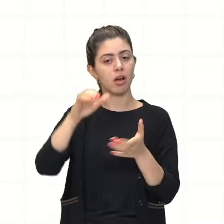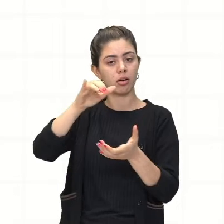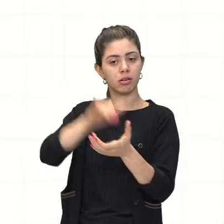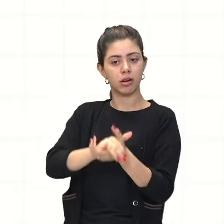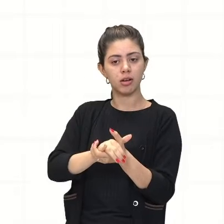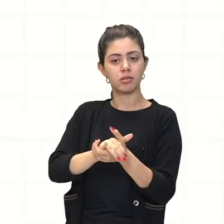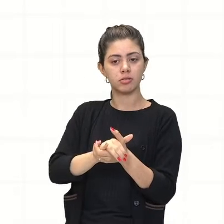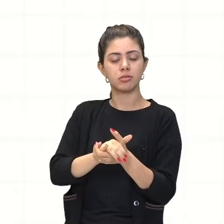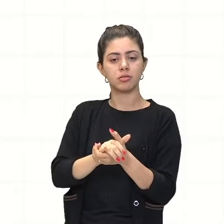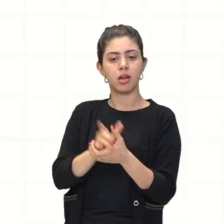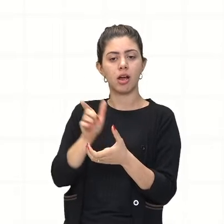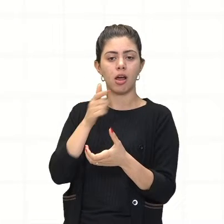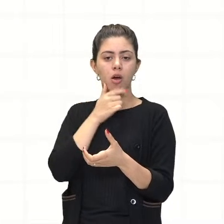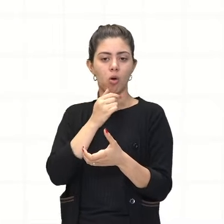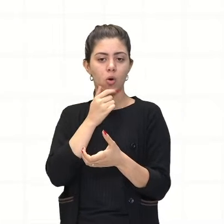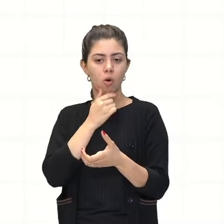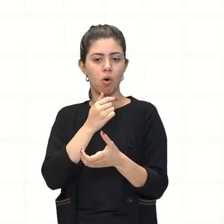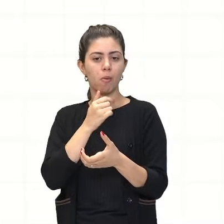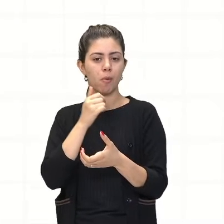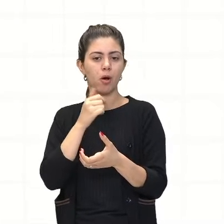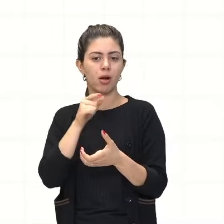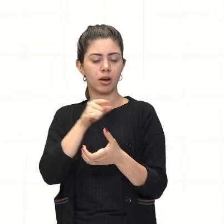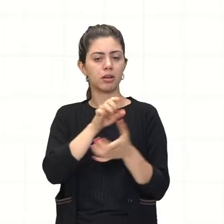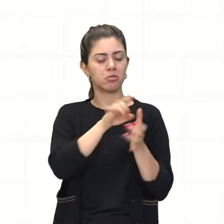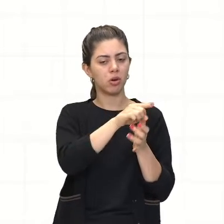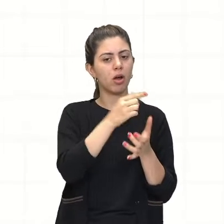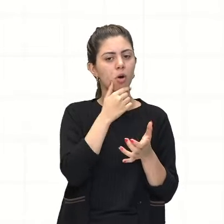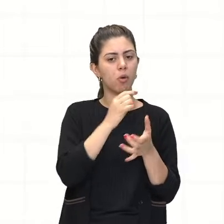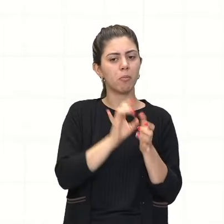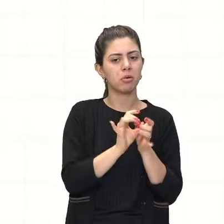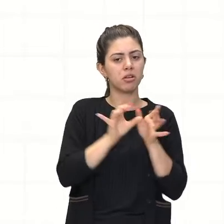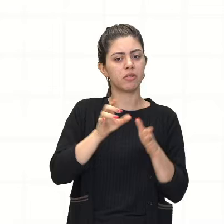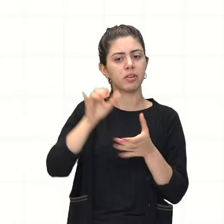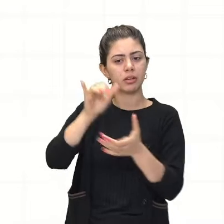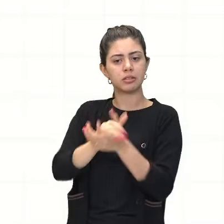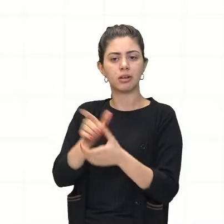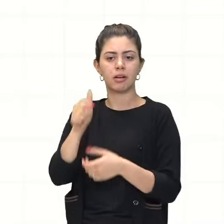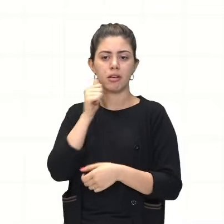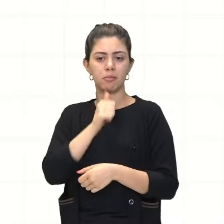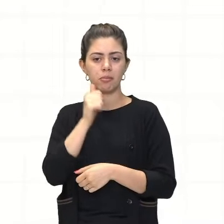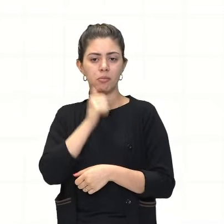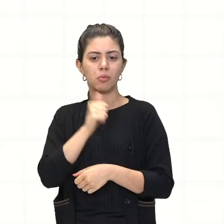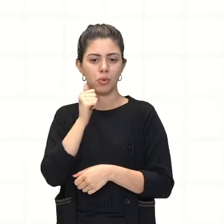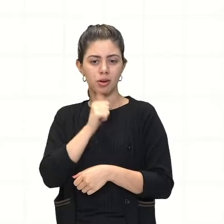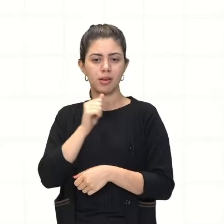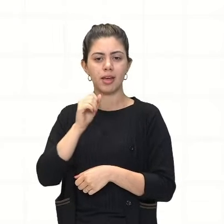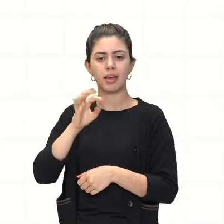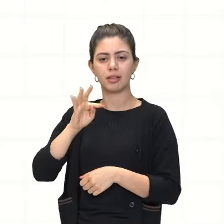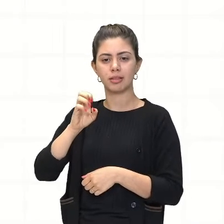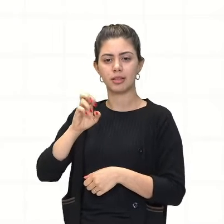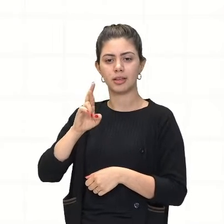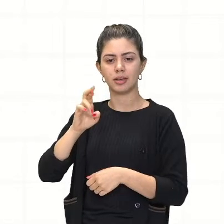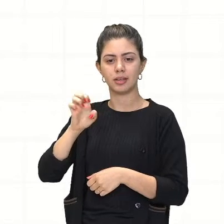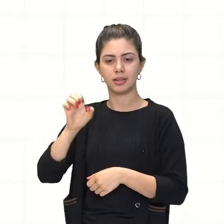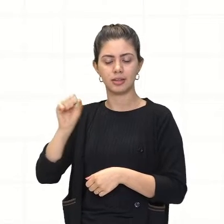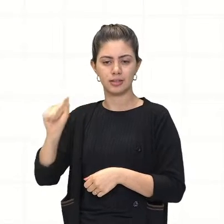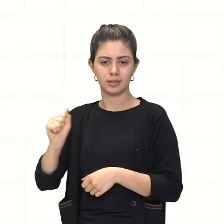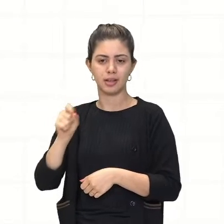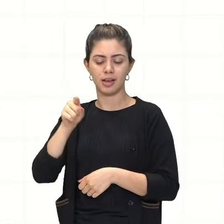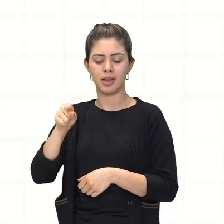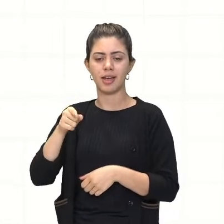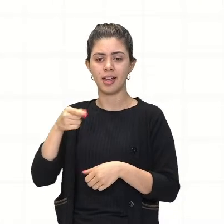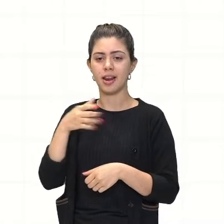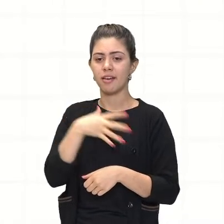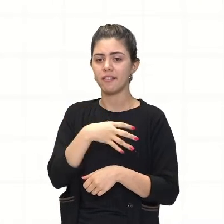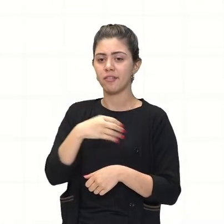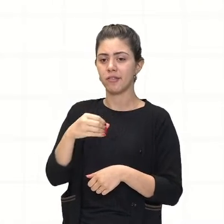filha do monarca. Então, vejam bem, nós estamos aqui lá no século XI, certo? Finalzinho do século XI.